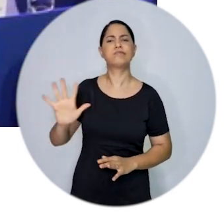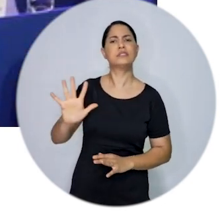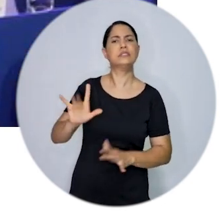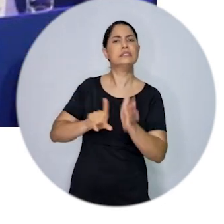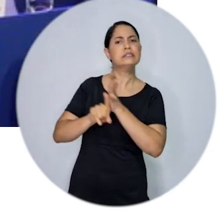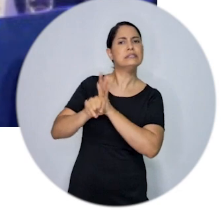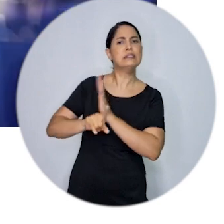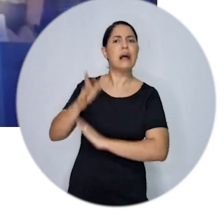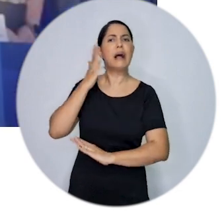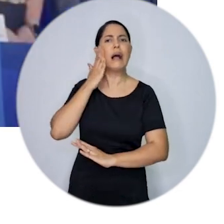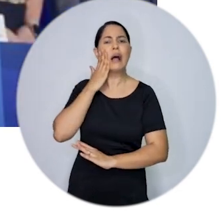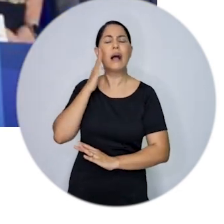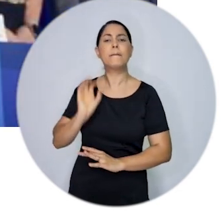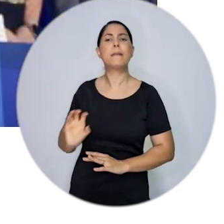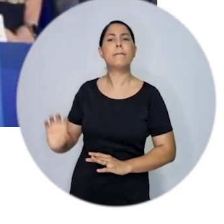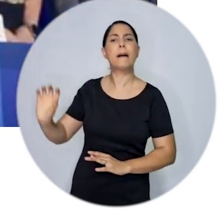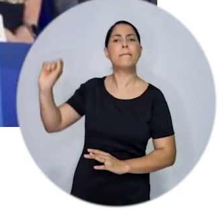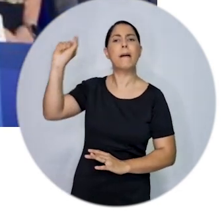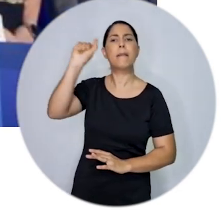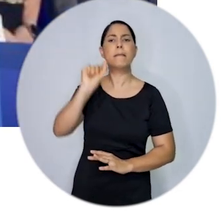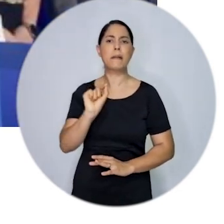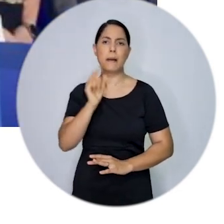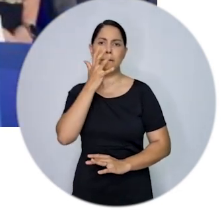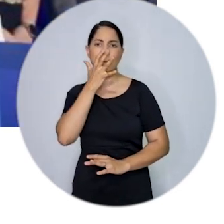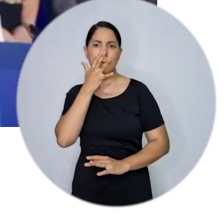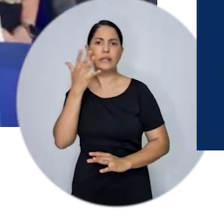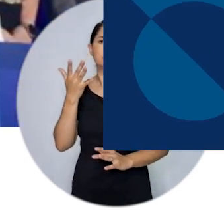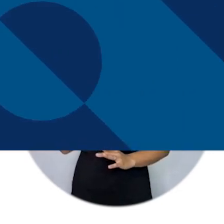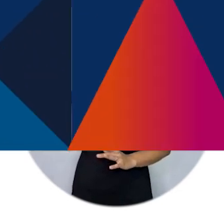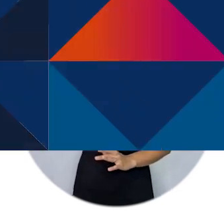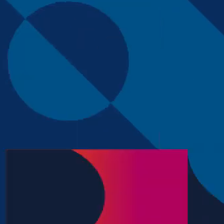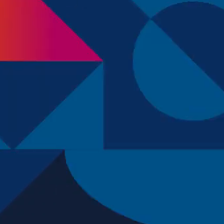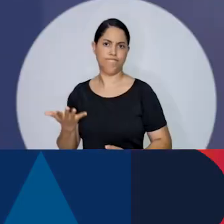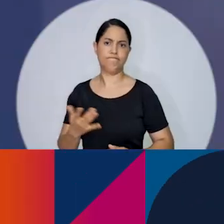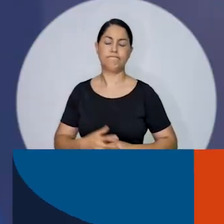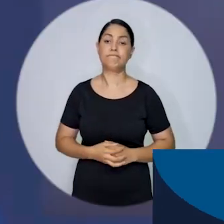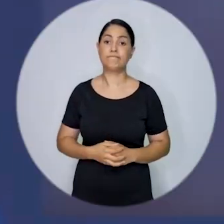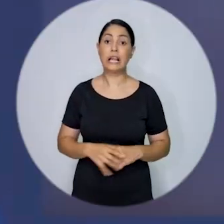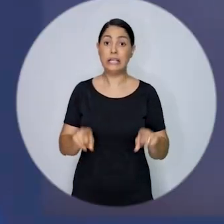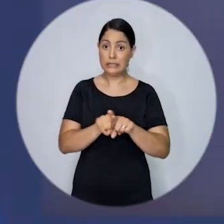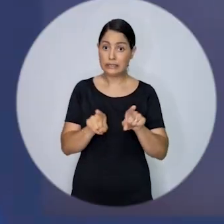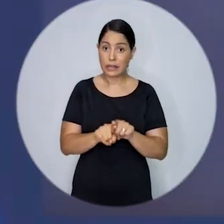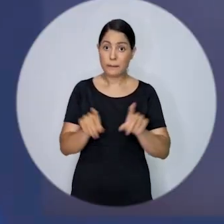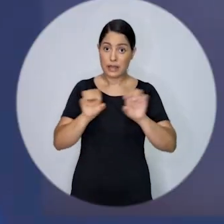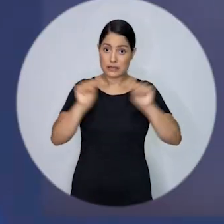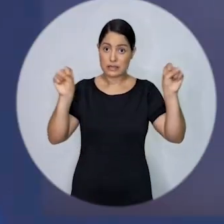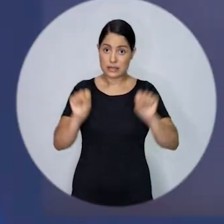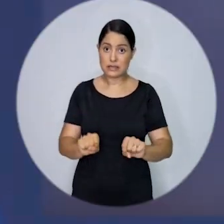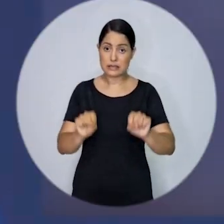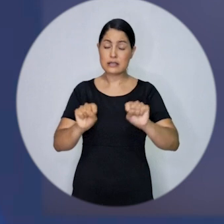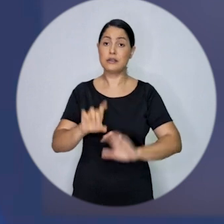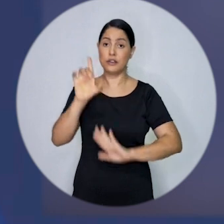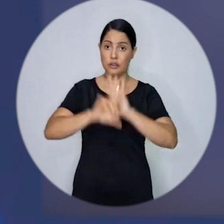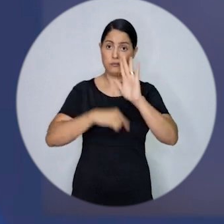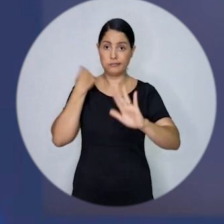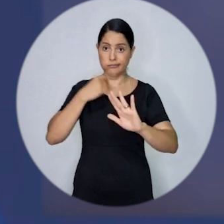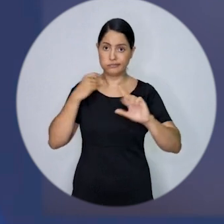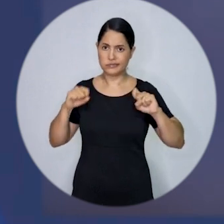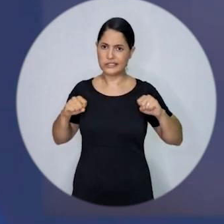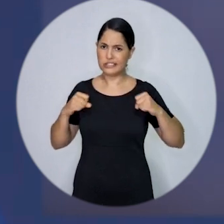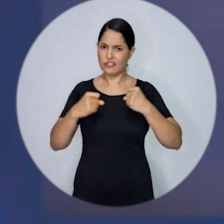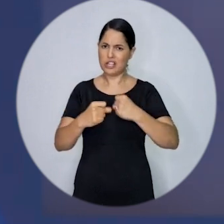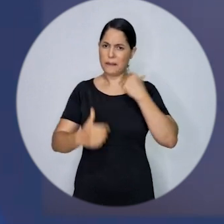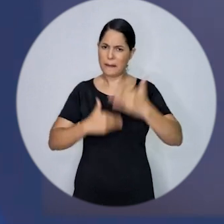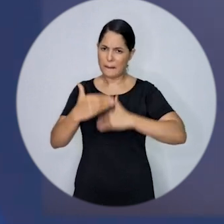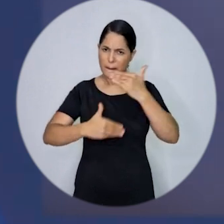estão percorrendo o país para verificar a realidade de cada localidade. É por isso também que avançamos na regulamentação do Sistema Nacional de